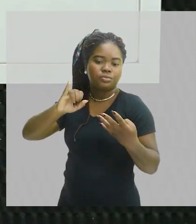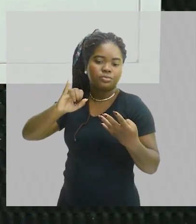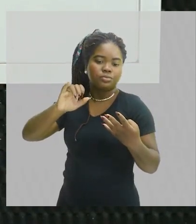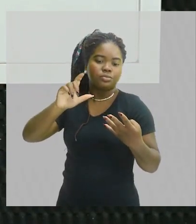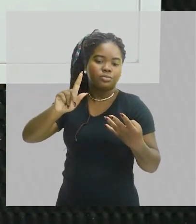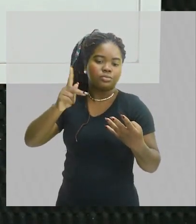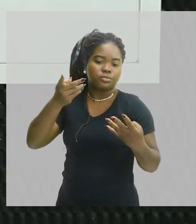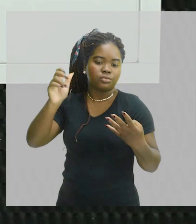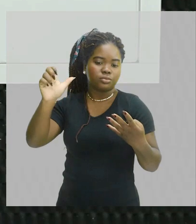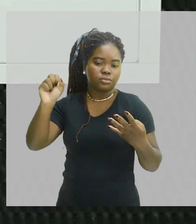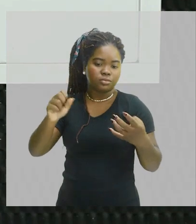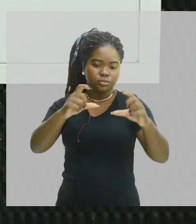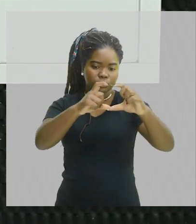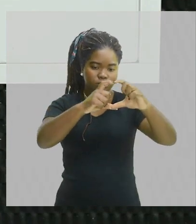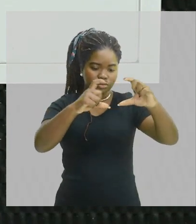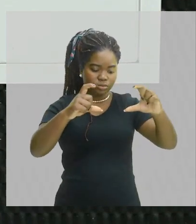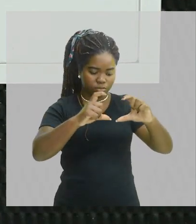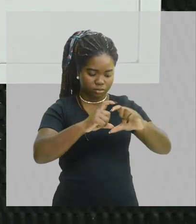pilhas.